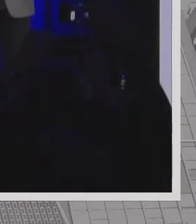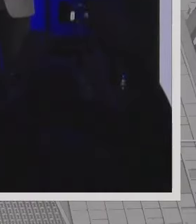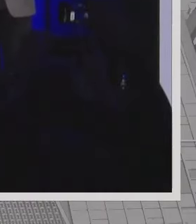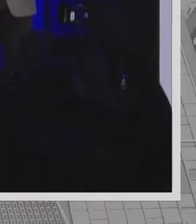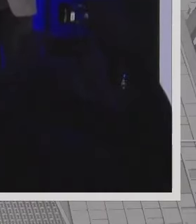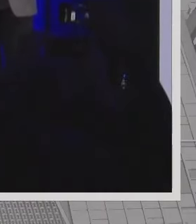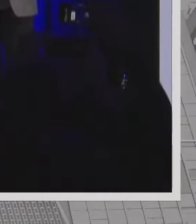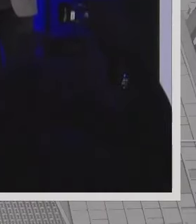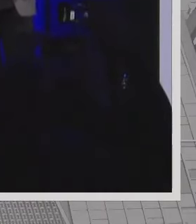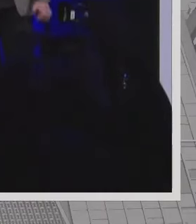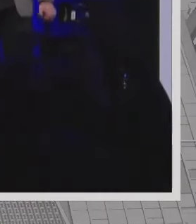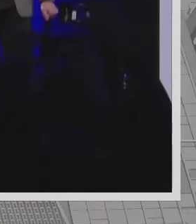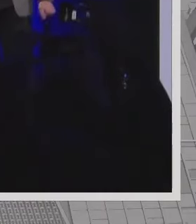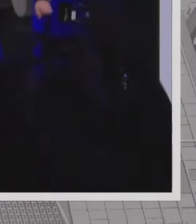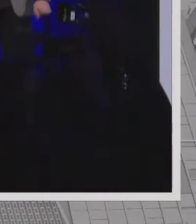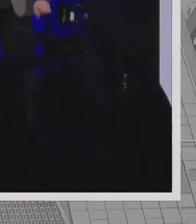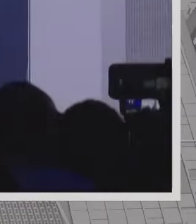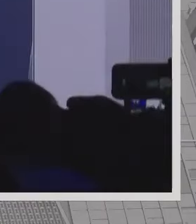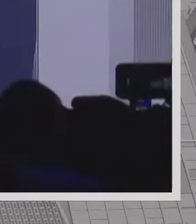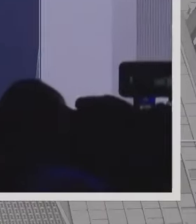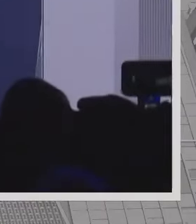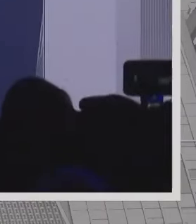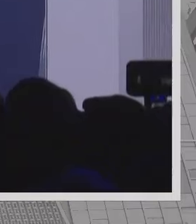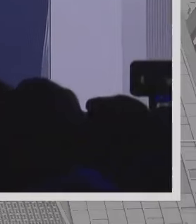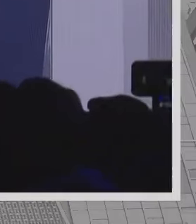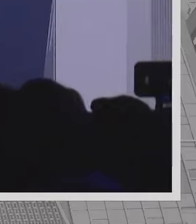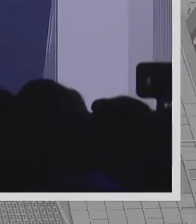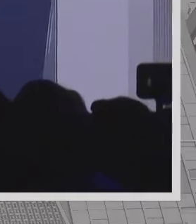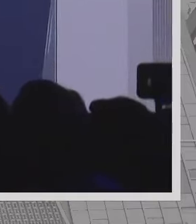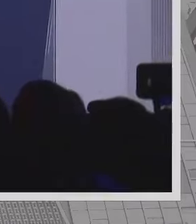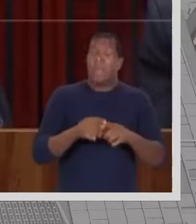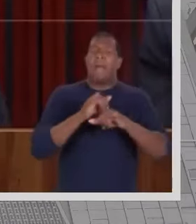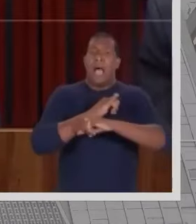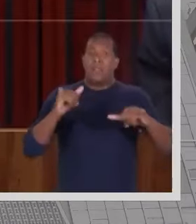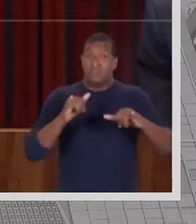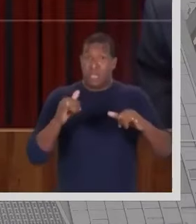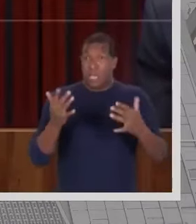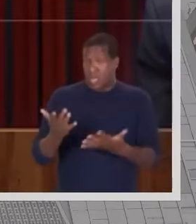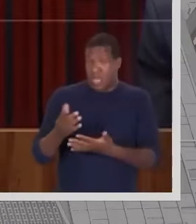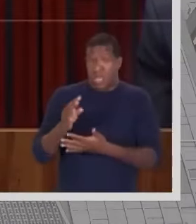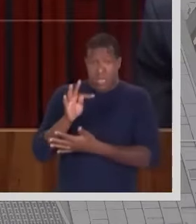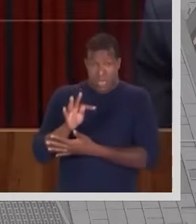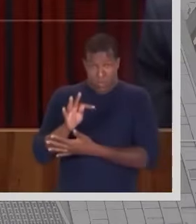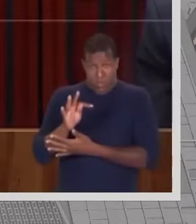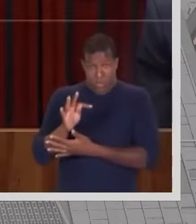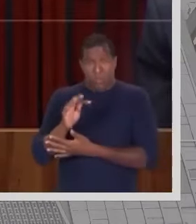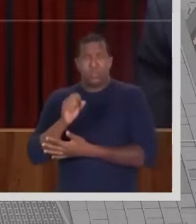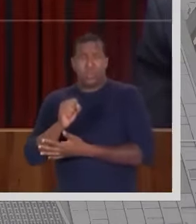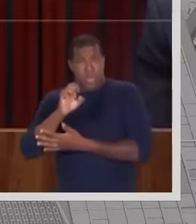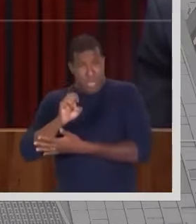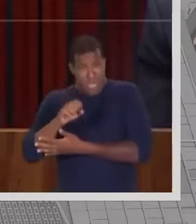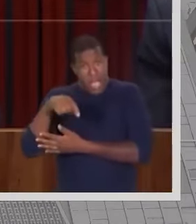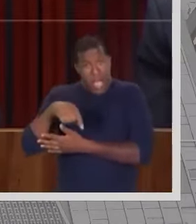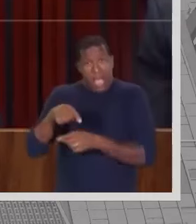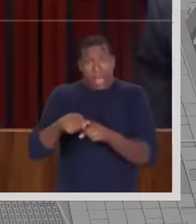Elon Musk tenha tido a coragem de dizer contra o governo da China, contra o judiciário da China, contra o governo da Arábia Saudita.